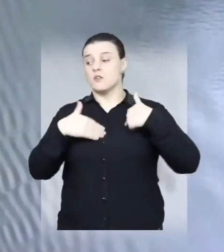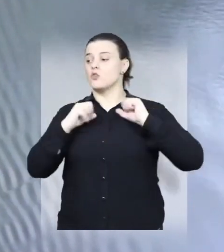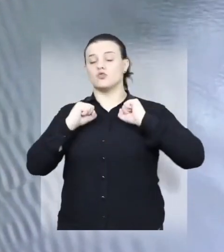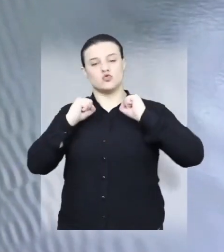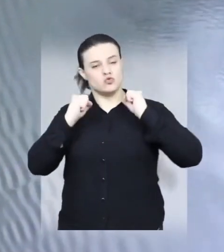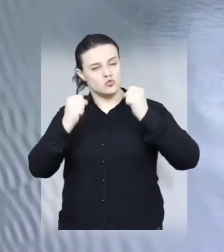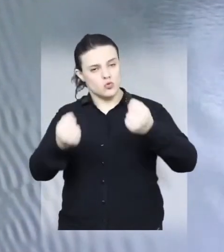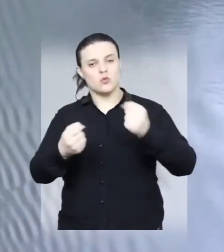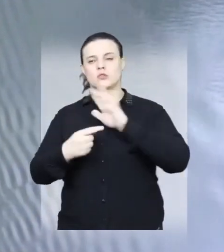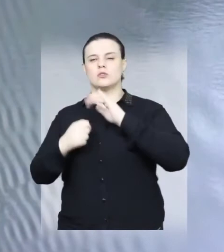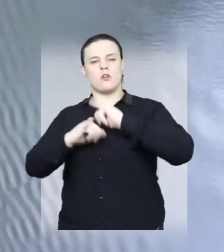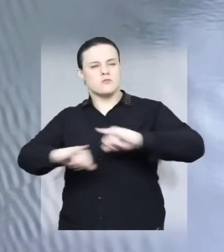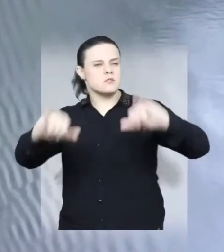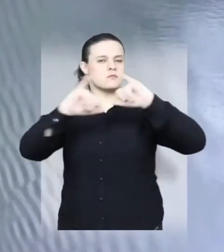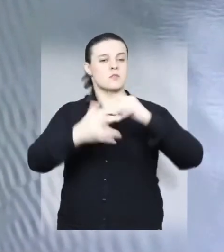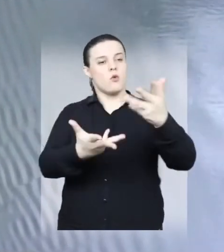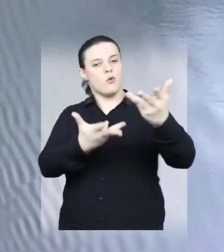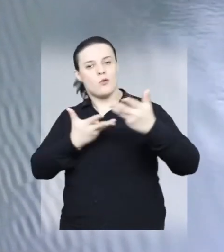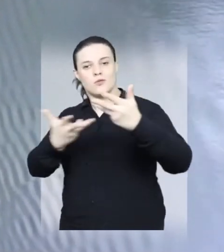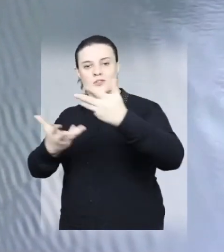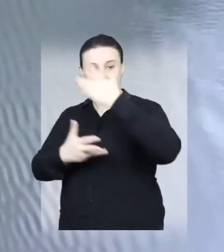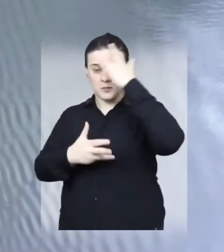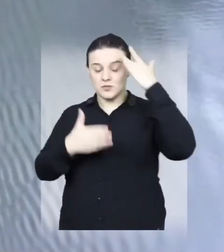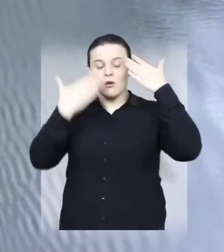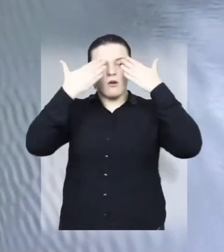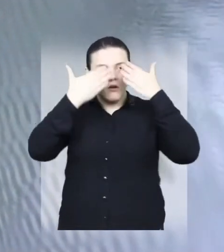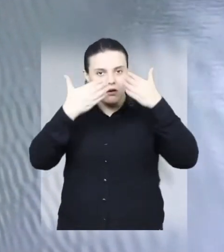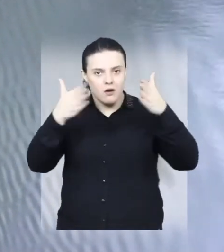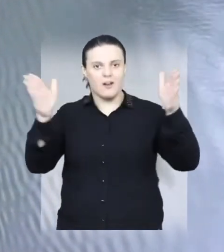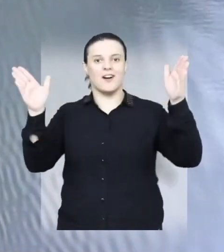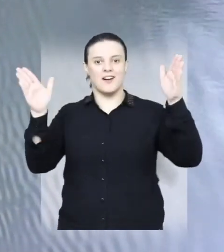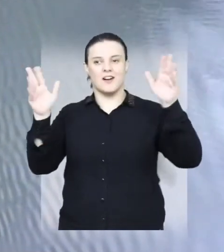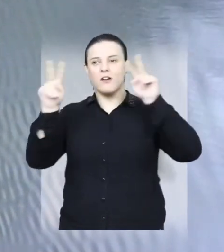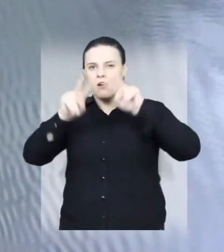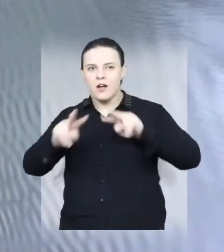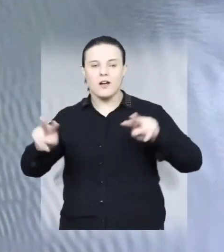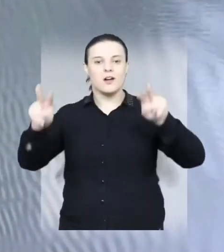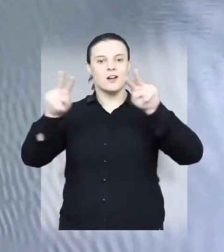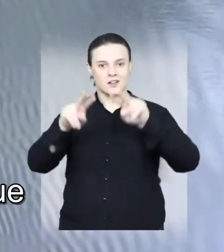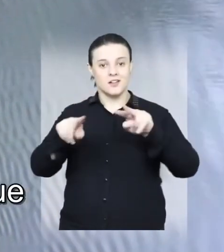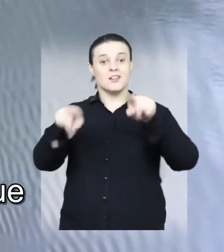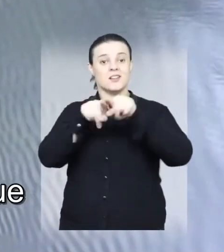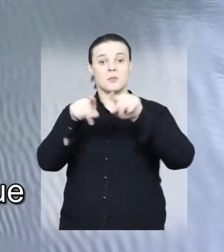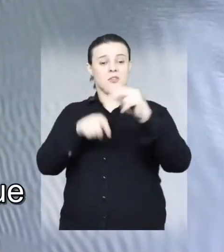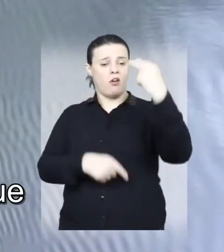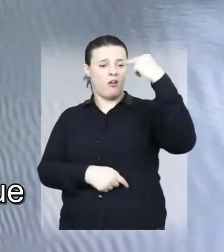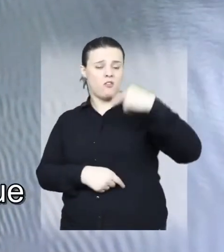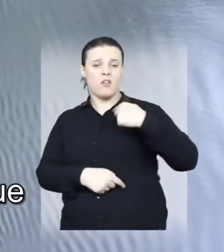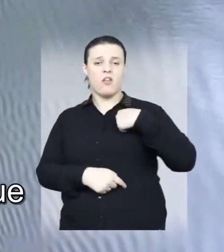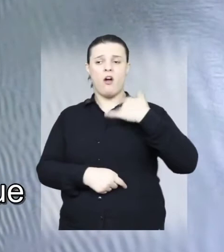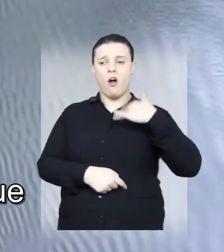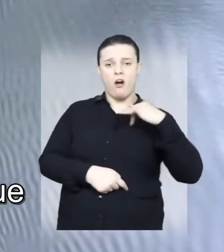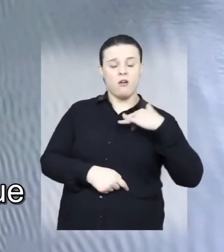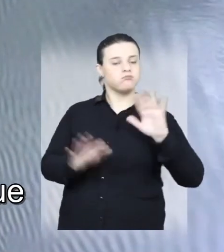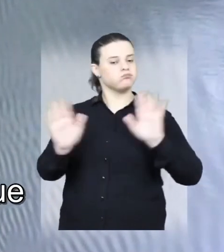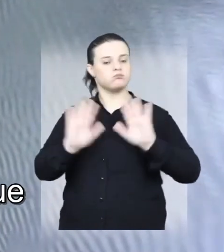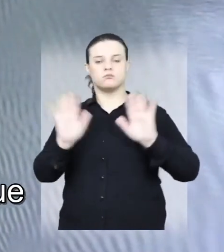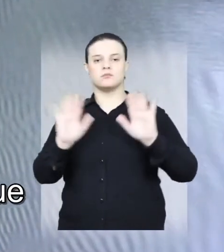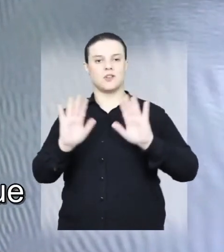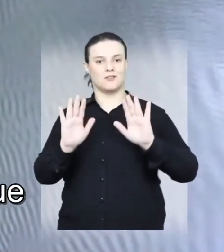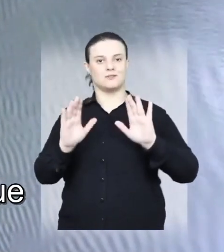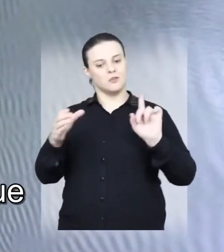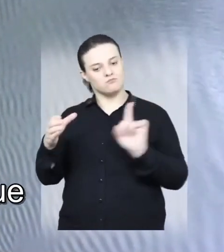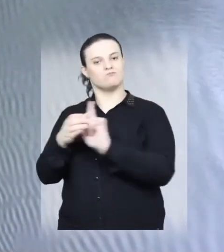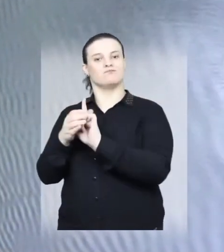eu busco ter uma voz para convidar as pessoas a ampliar essa visão e a não me ver nesse lugar, porque eu não me